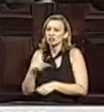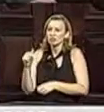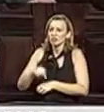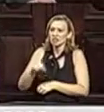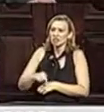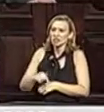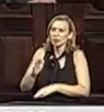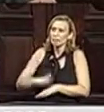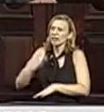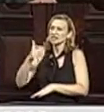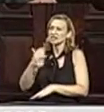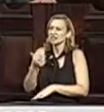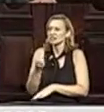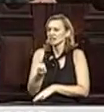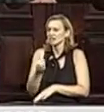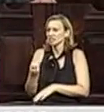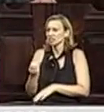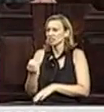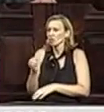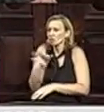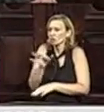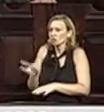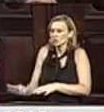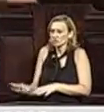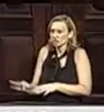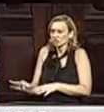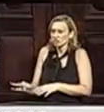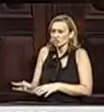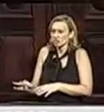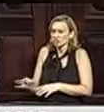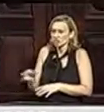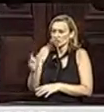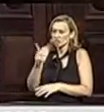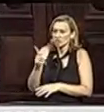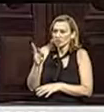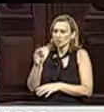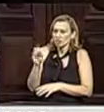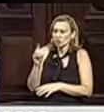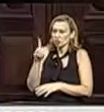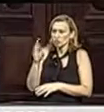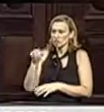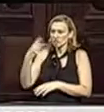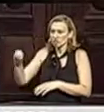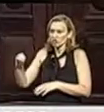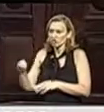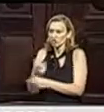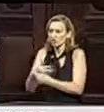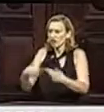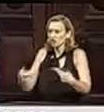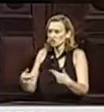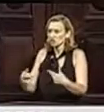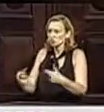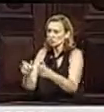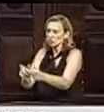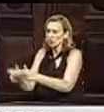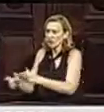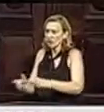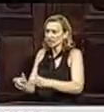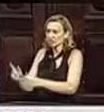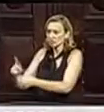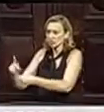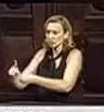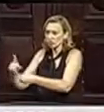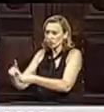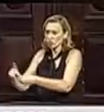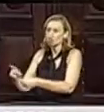de 60% da sua produção e as suas reservas conhecidas, estão aqui no Rio de Janeiro, parte